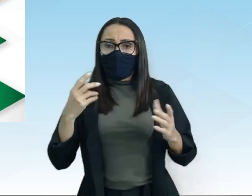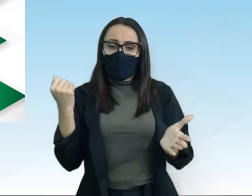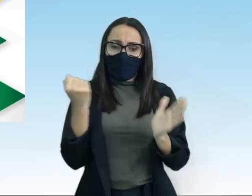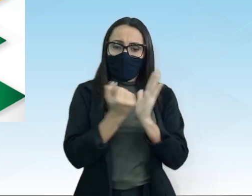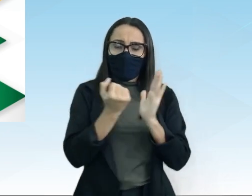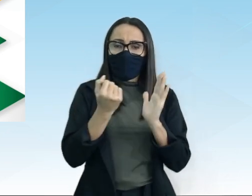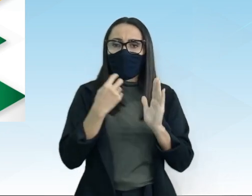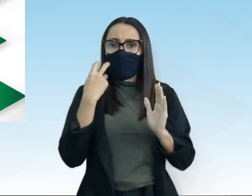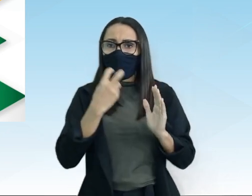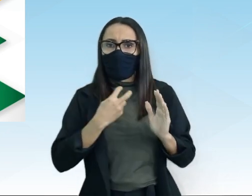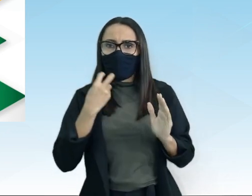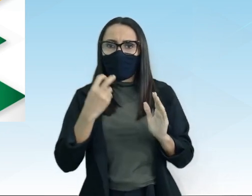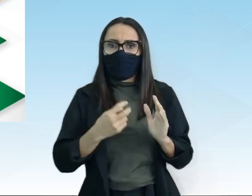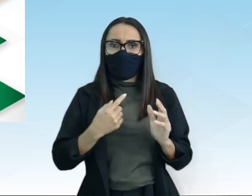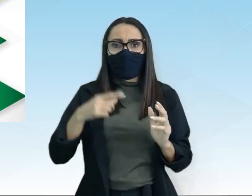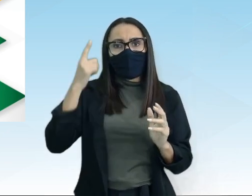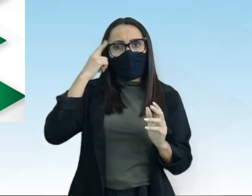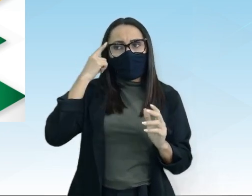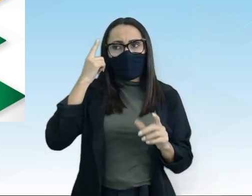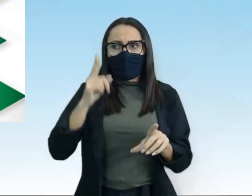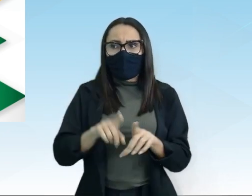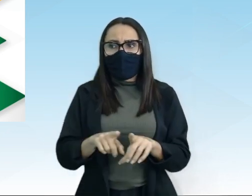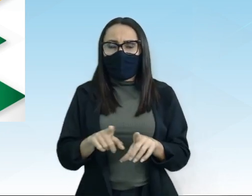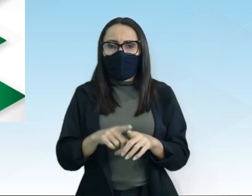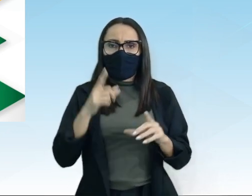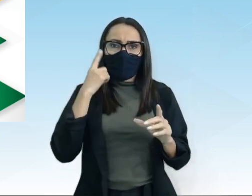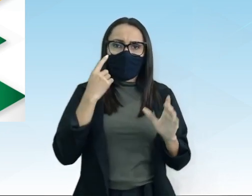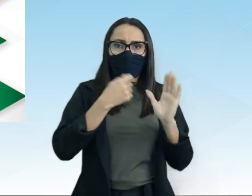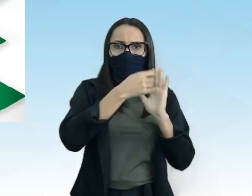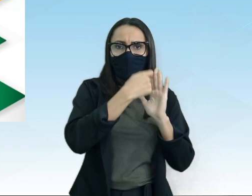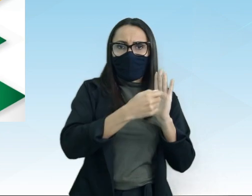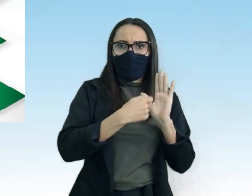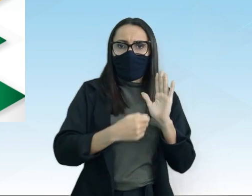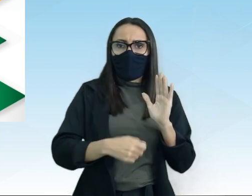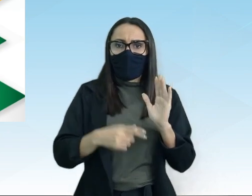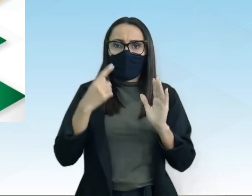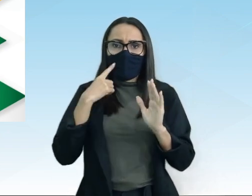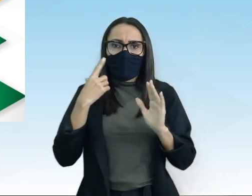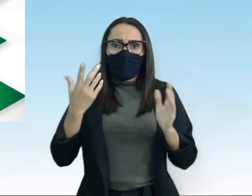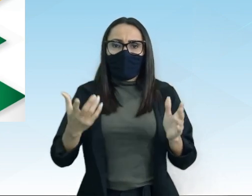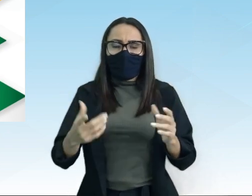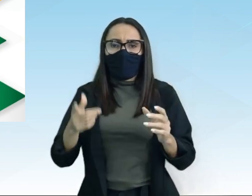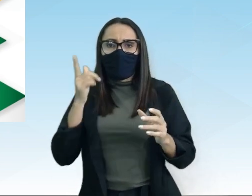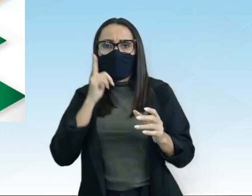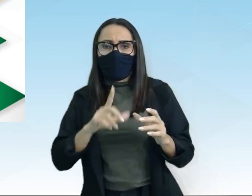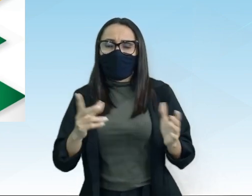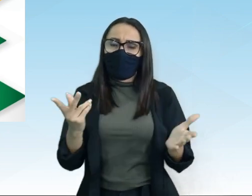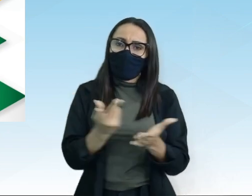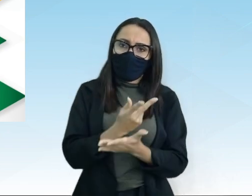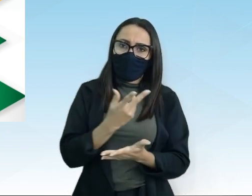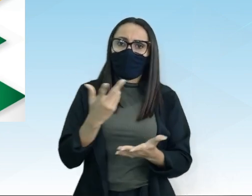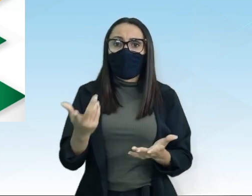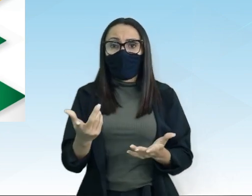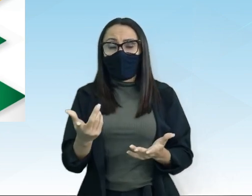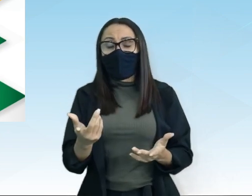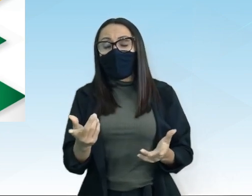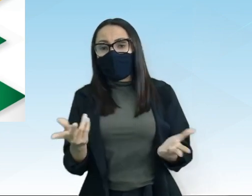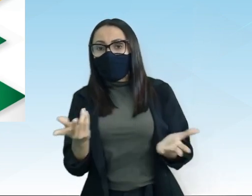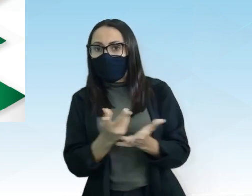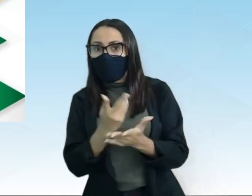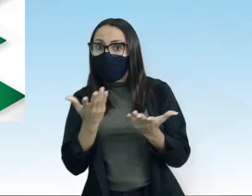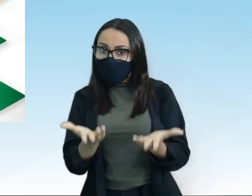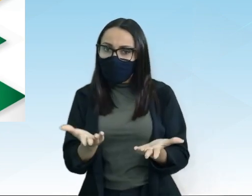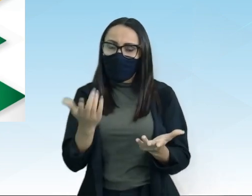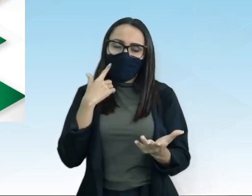oralidade, mas pensar que a escrita é o lugar do acerto e a oralidade do erro, isso é equívoco. E